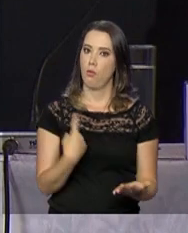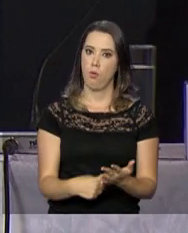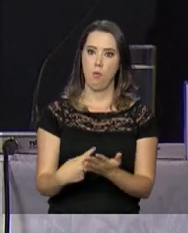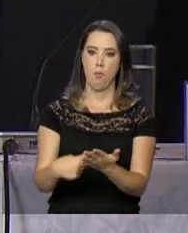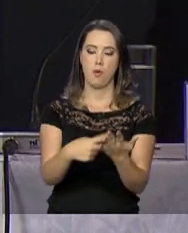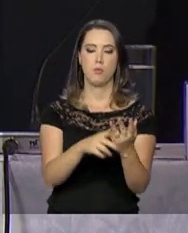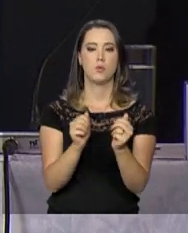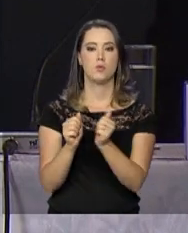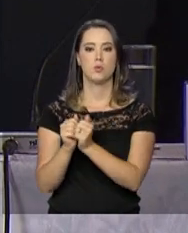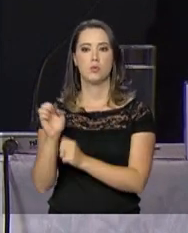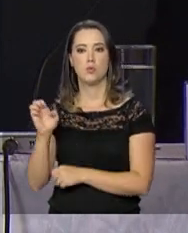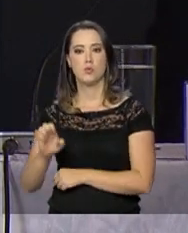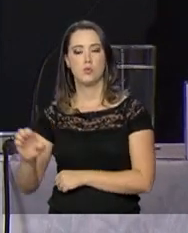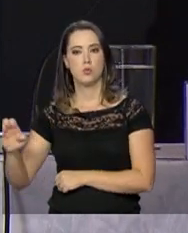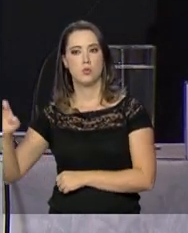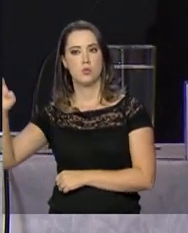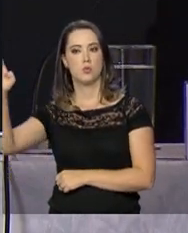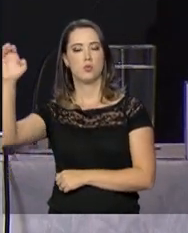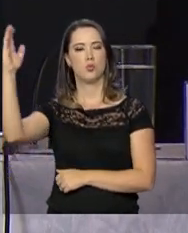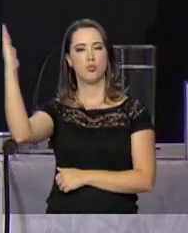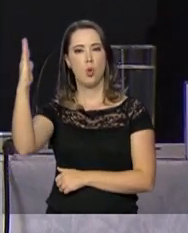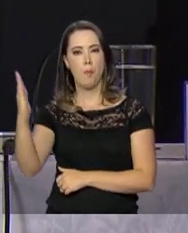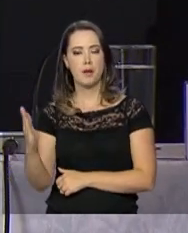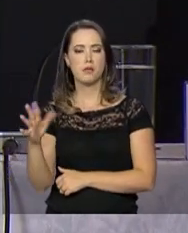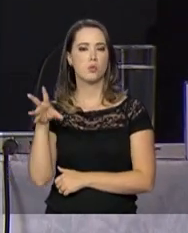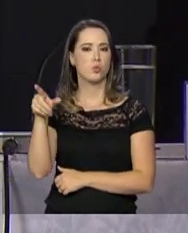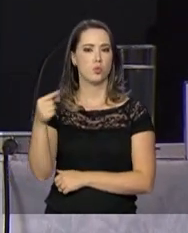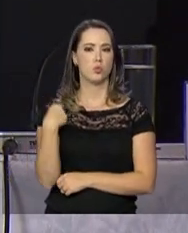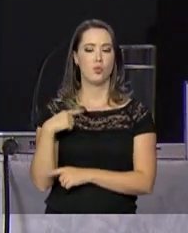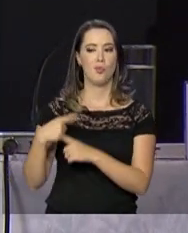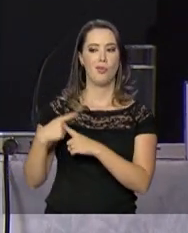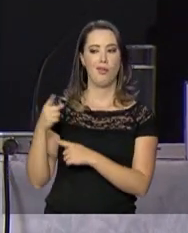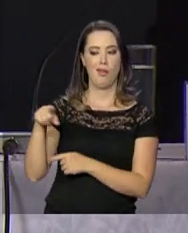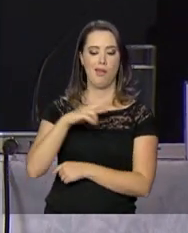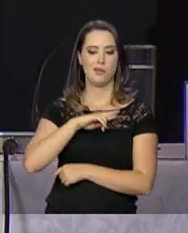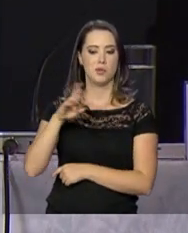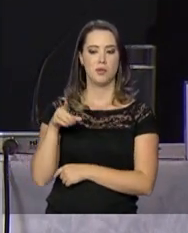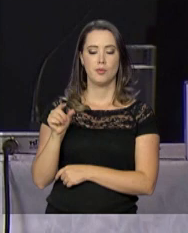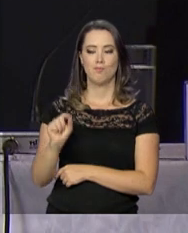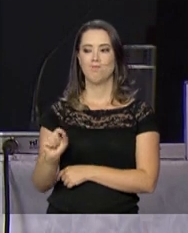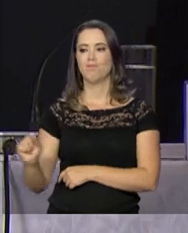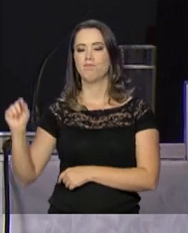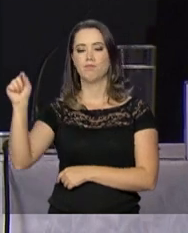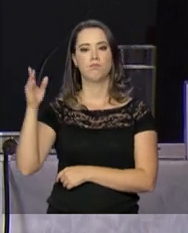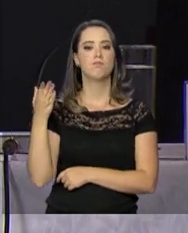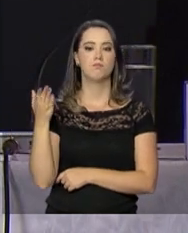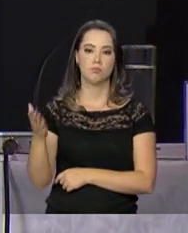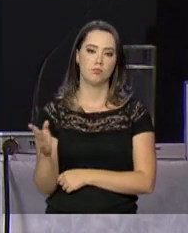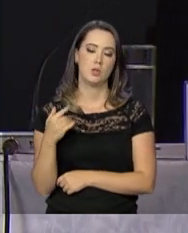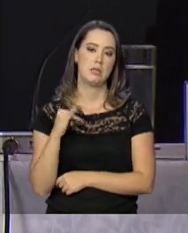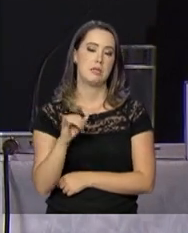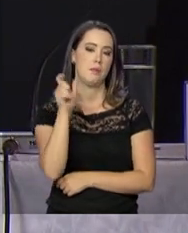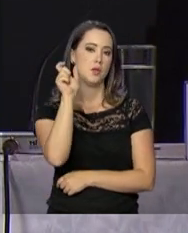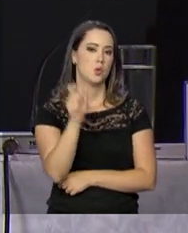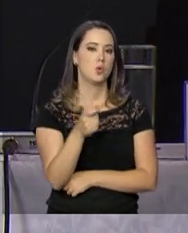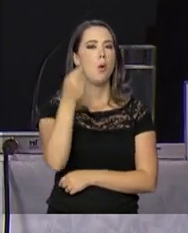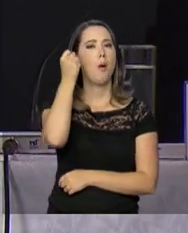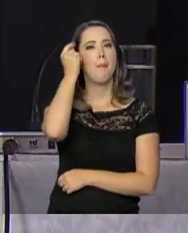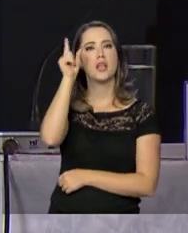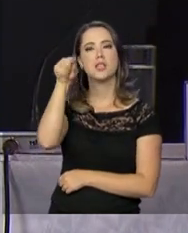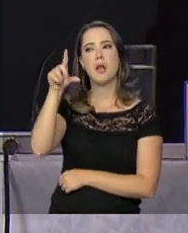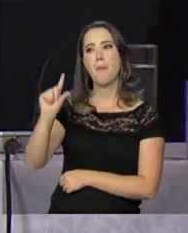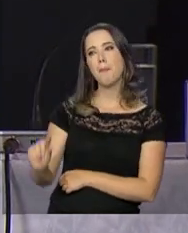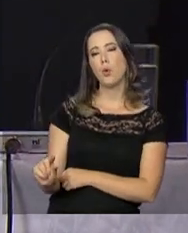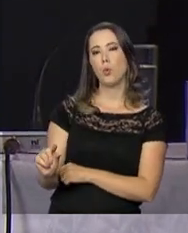com os estados, porque sobre eles recairá grande parte desse esforço. E se alguém pensa que isto é